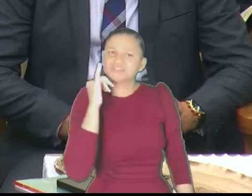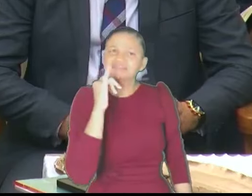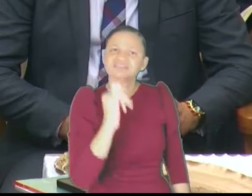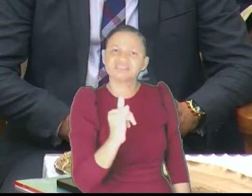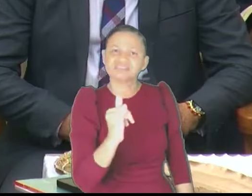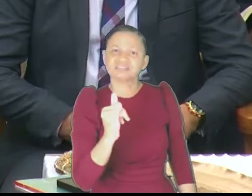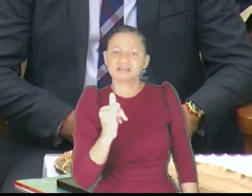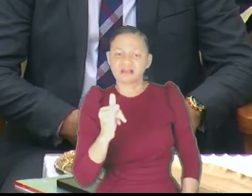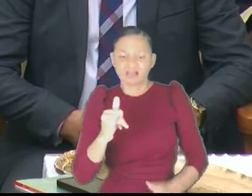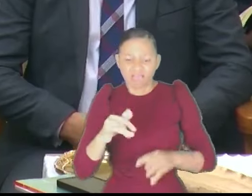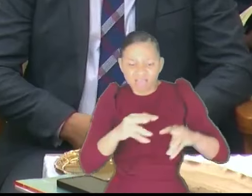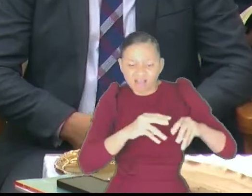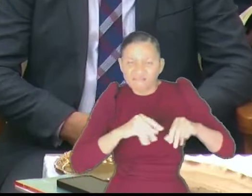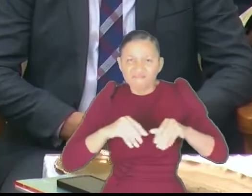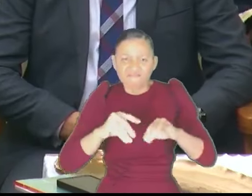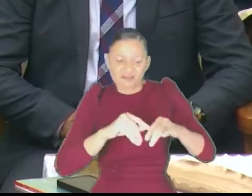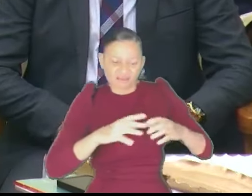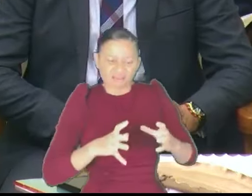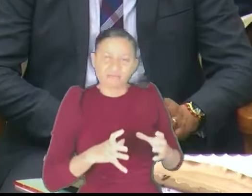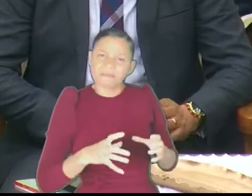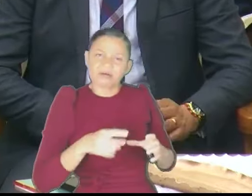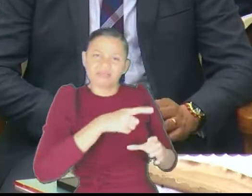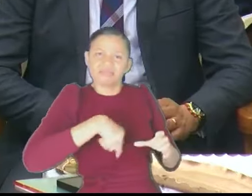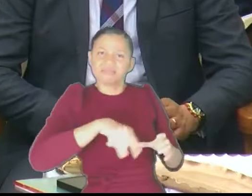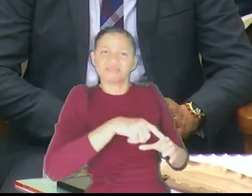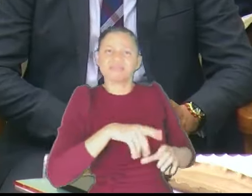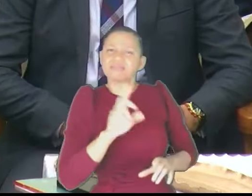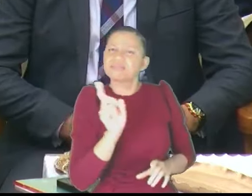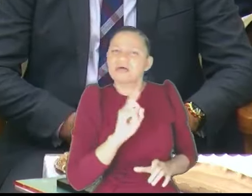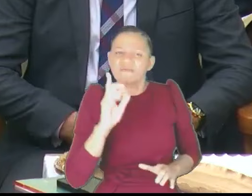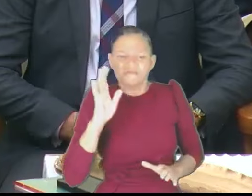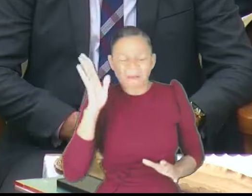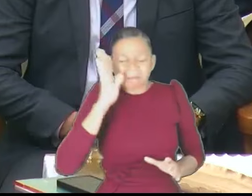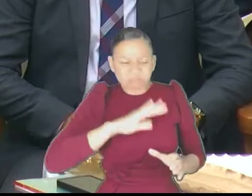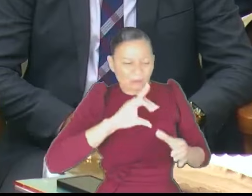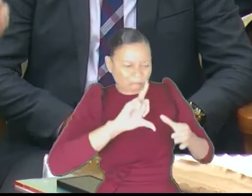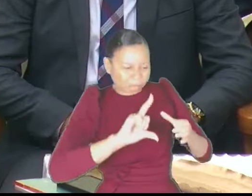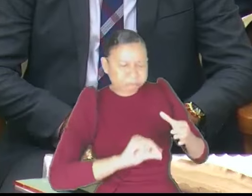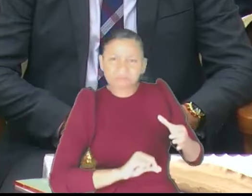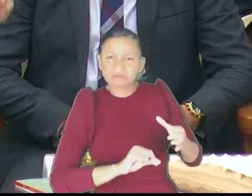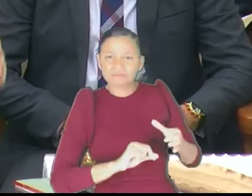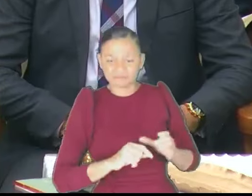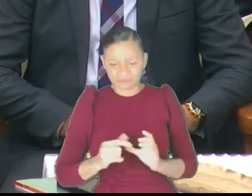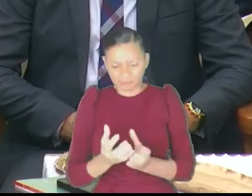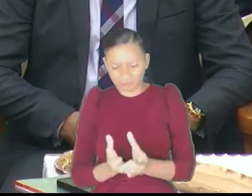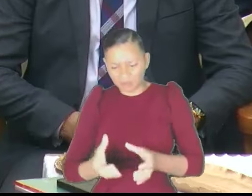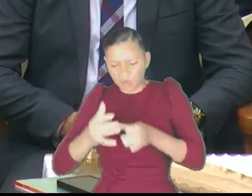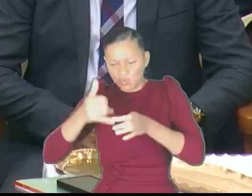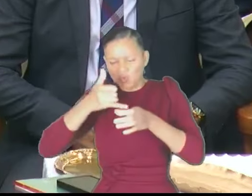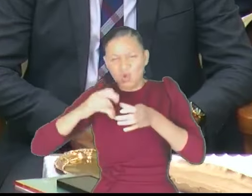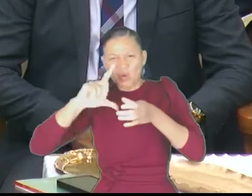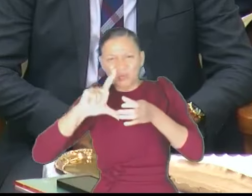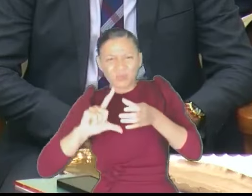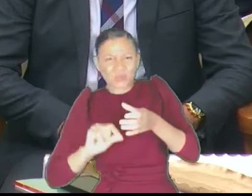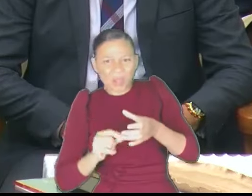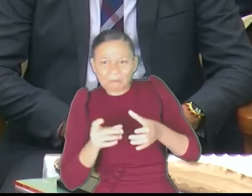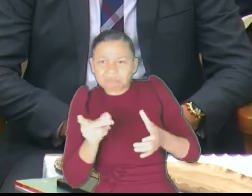a farinha da panela não vai se acabar, o azeite da botija não vai